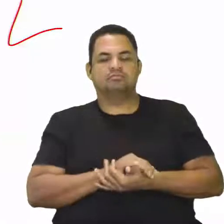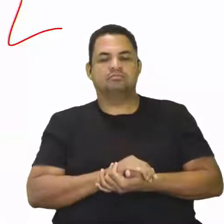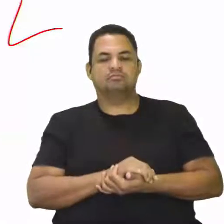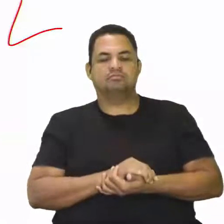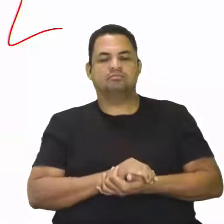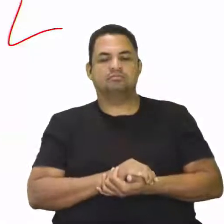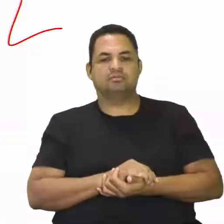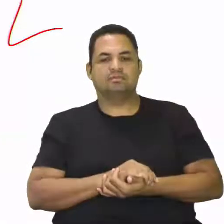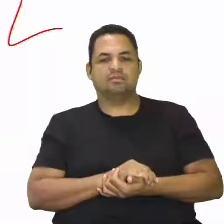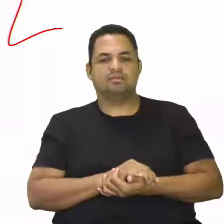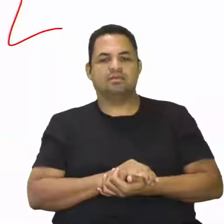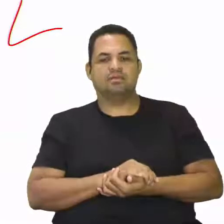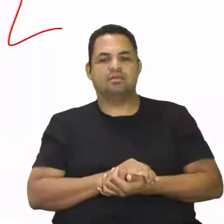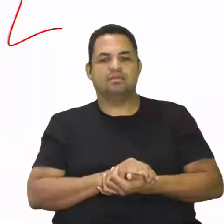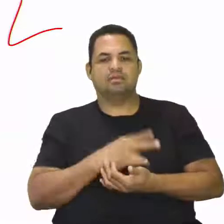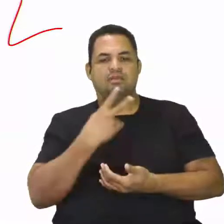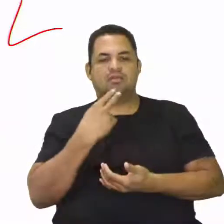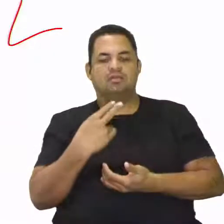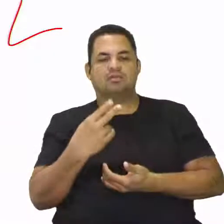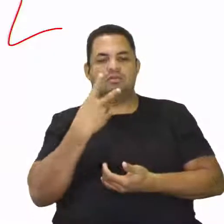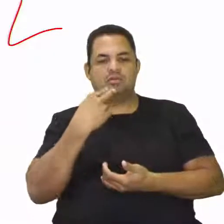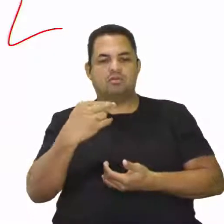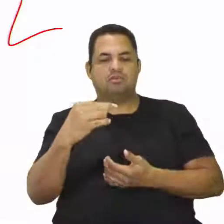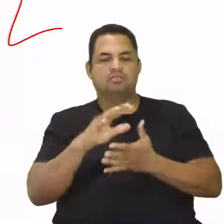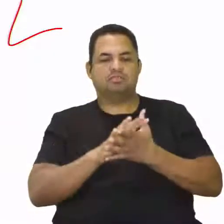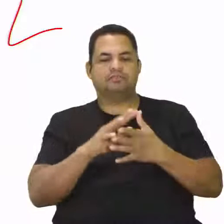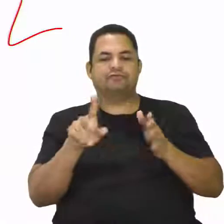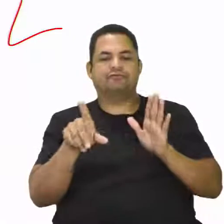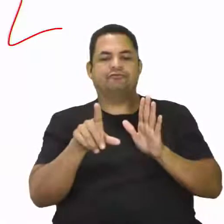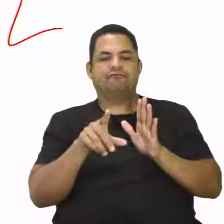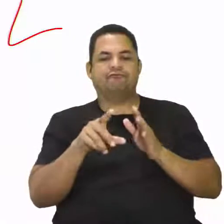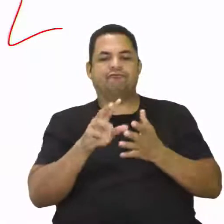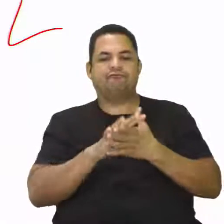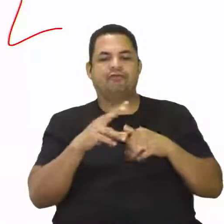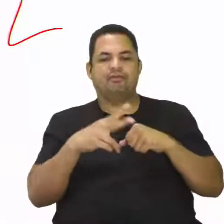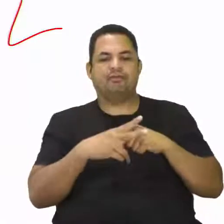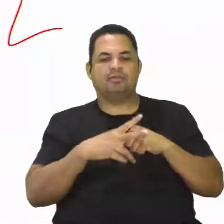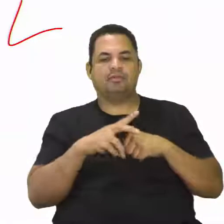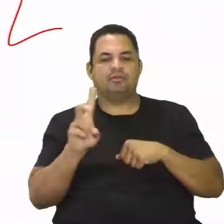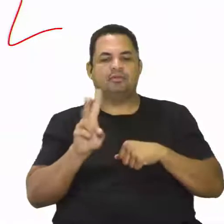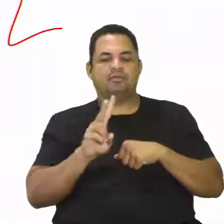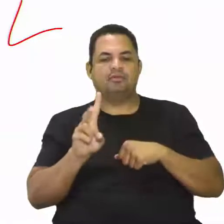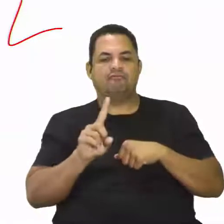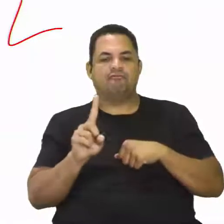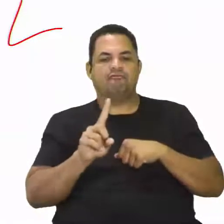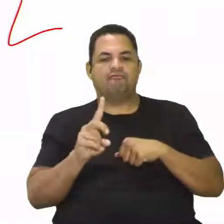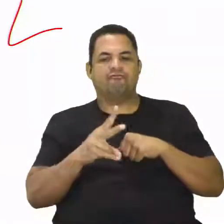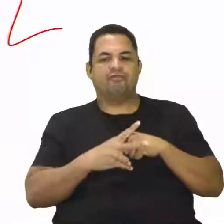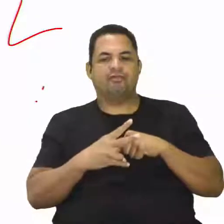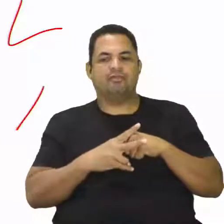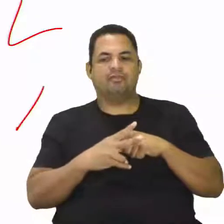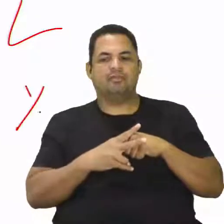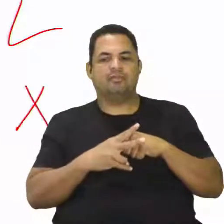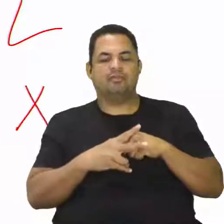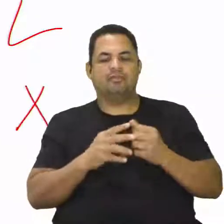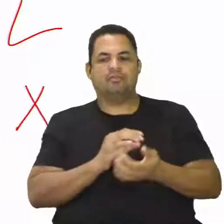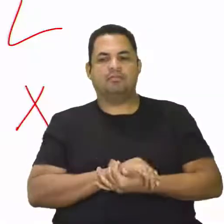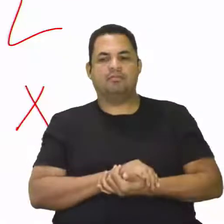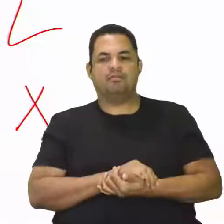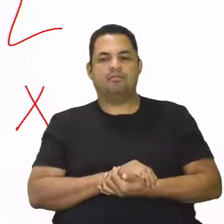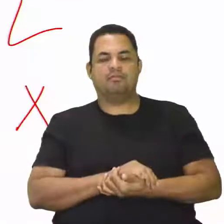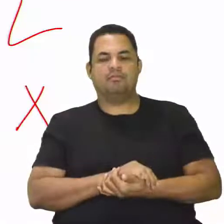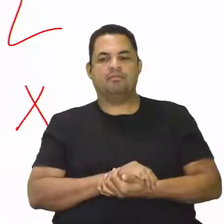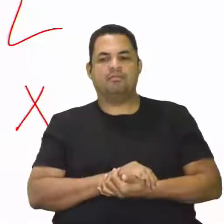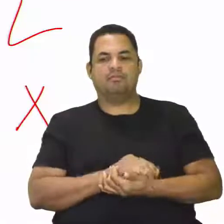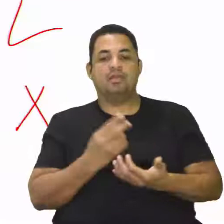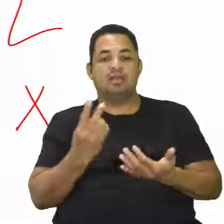não verbal andam juntinhas dentro de charges e tirinha. Então essa? Com certeza essa daqui que tá errada, né,